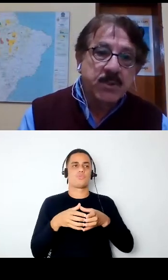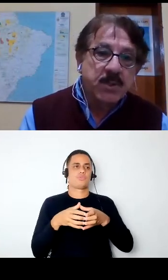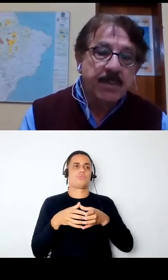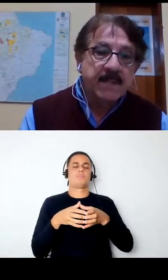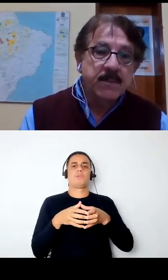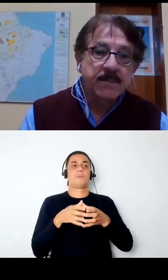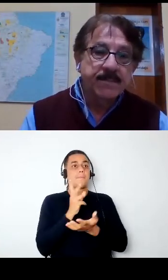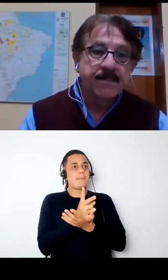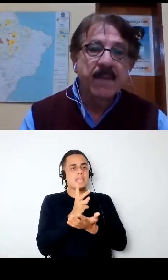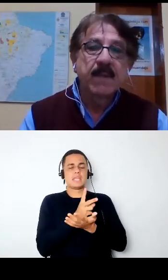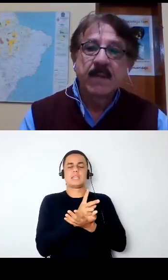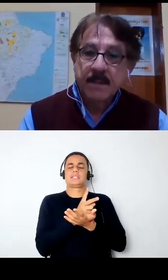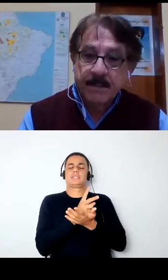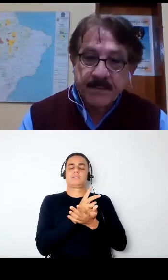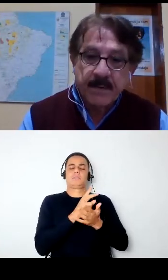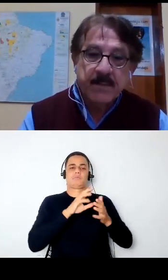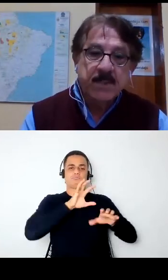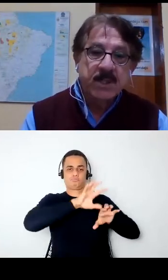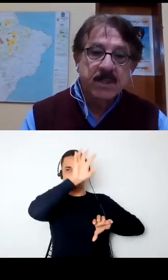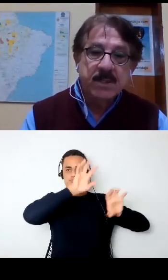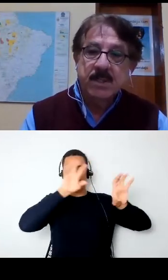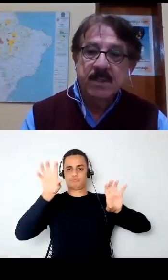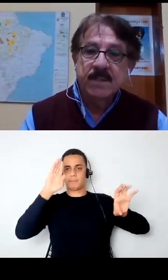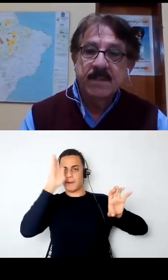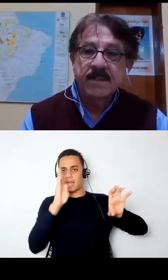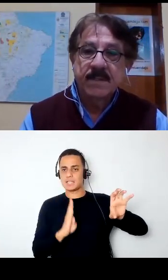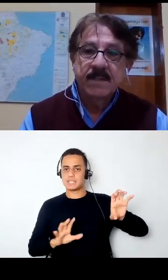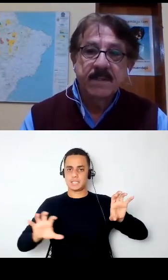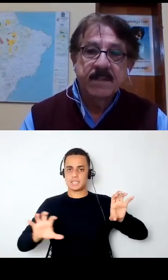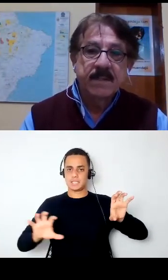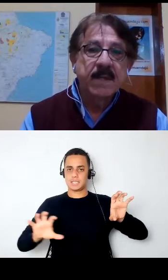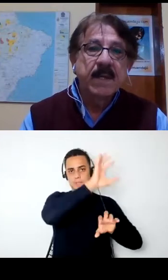várias regiões do Brasil. Por favor, adiante.